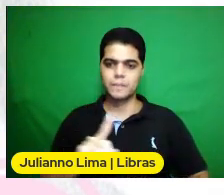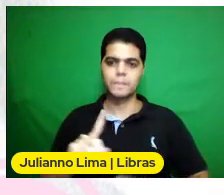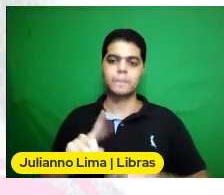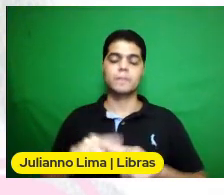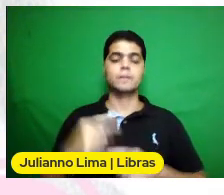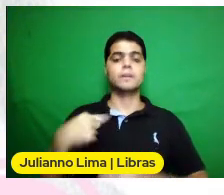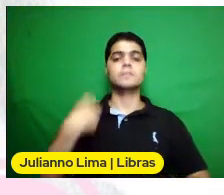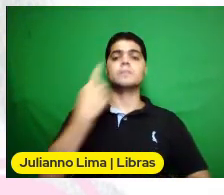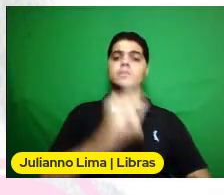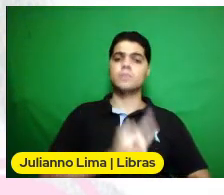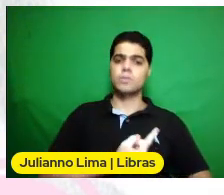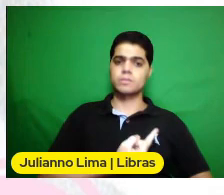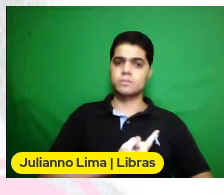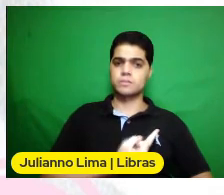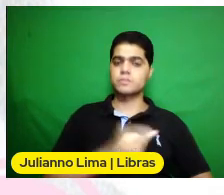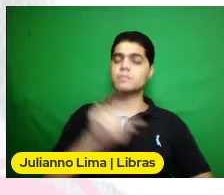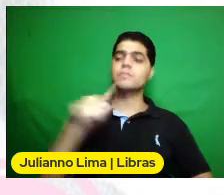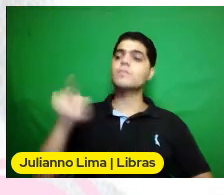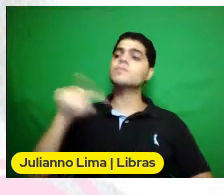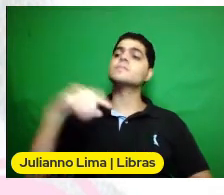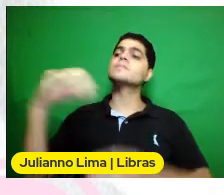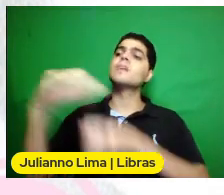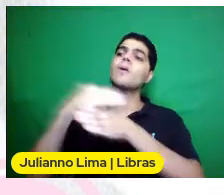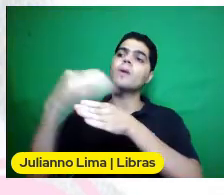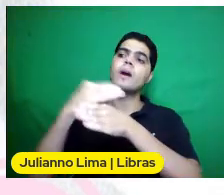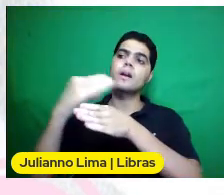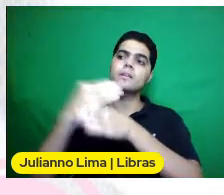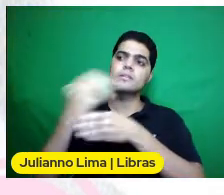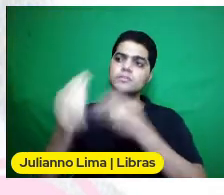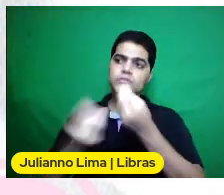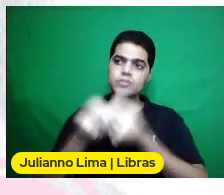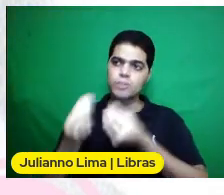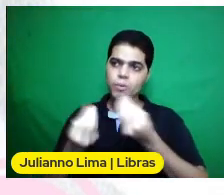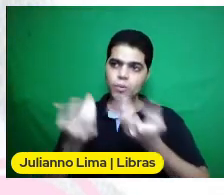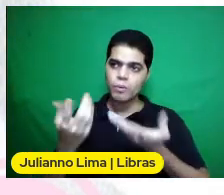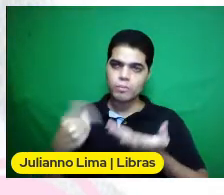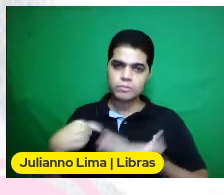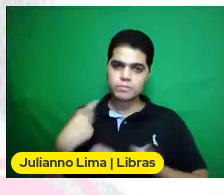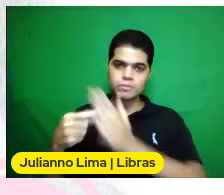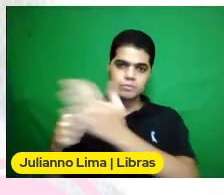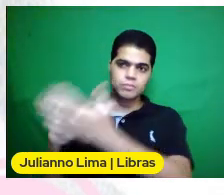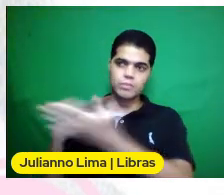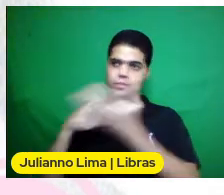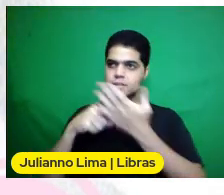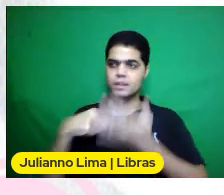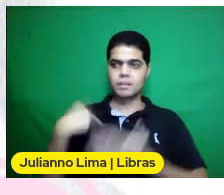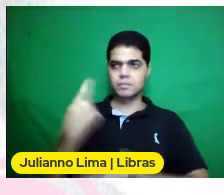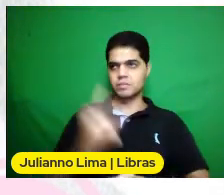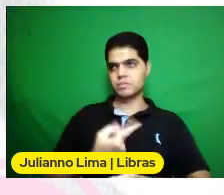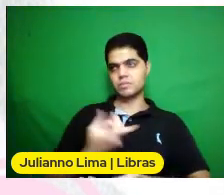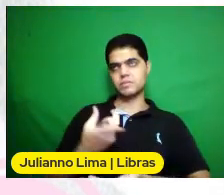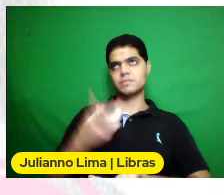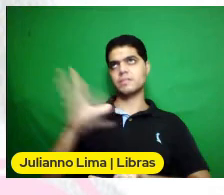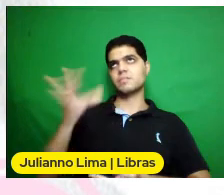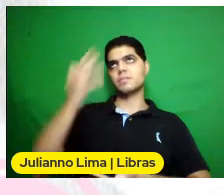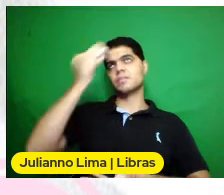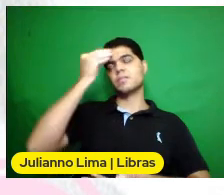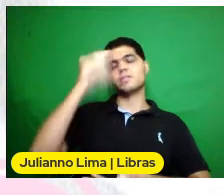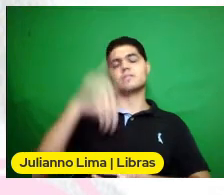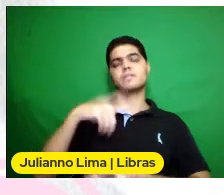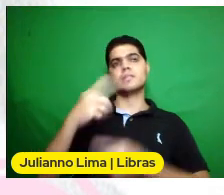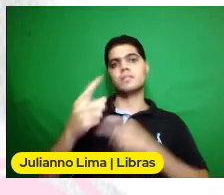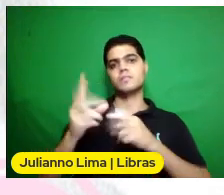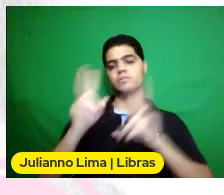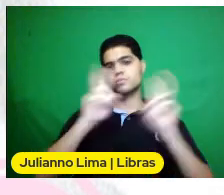gente, qual conselho vocês dariam, o que vocês, assim, poderiam mostrar para a gente, para poder agregar em nossa área, assim, como animadores,